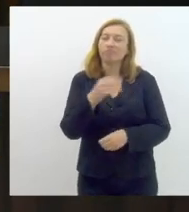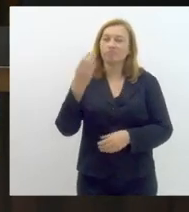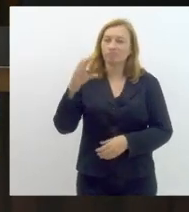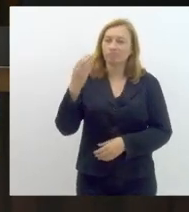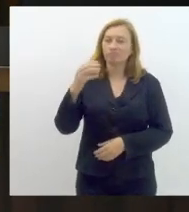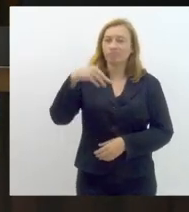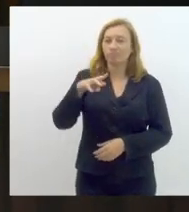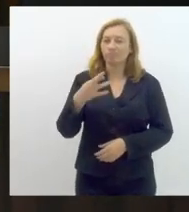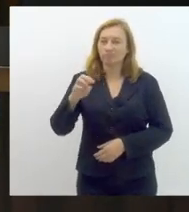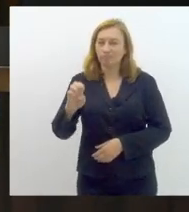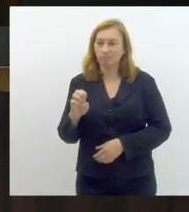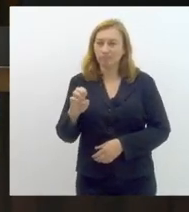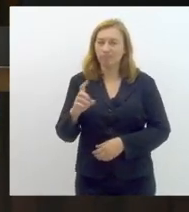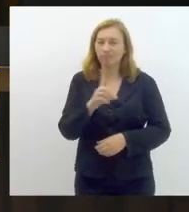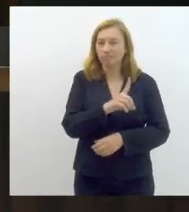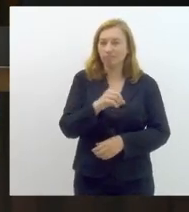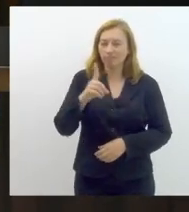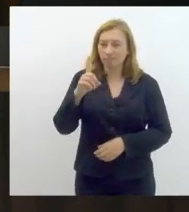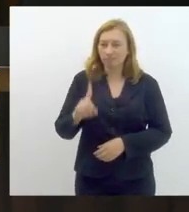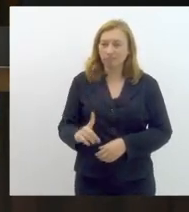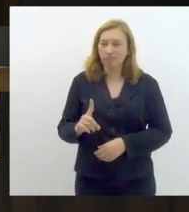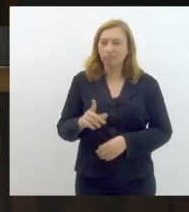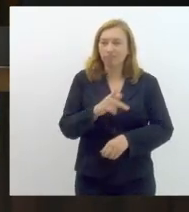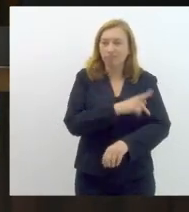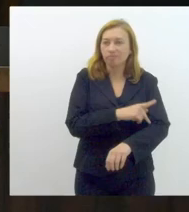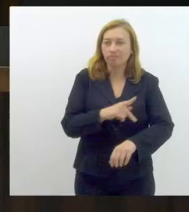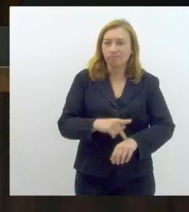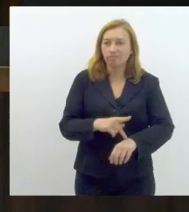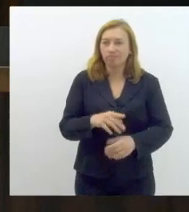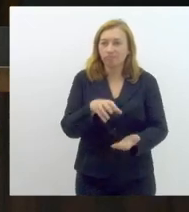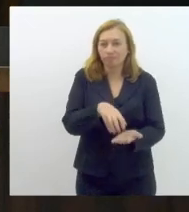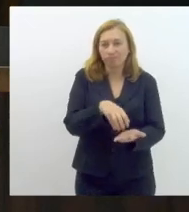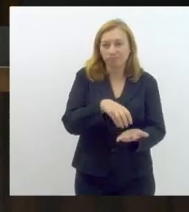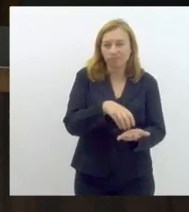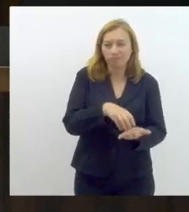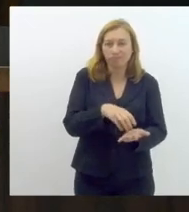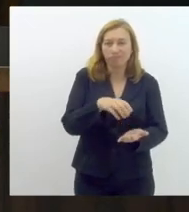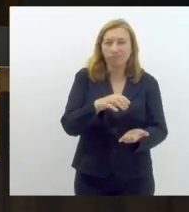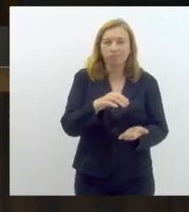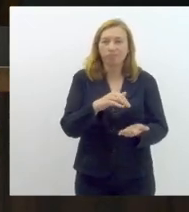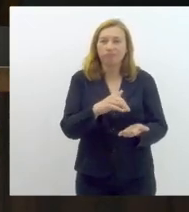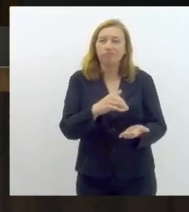Mirela Miranda, diretora regional pedagógica do Centro Sul Seduc.